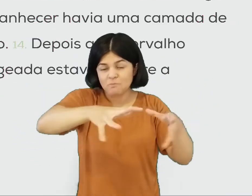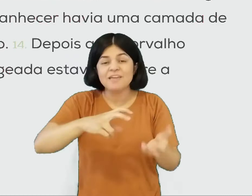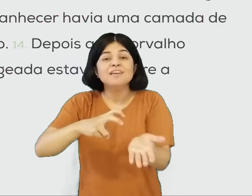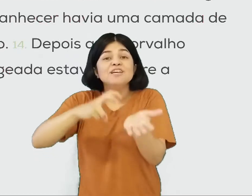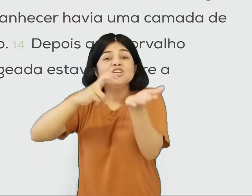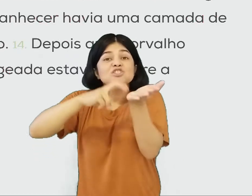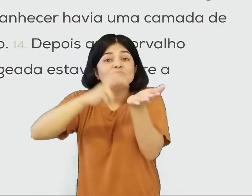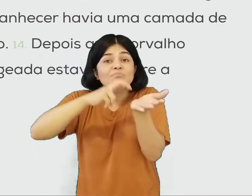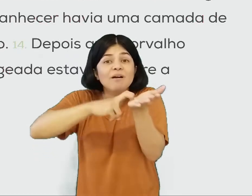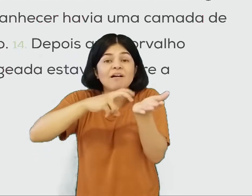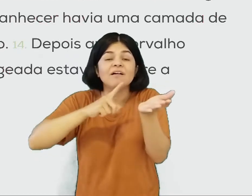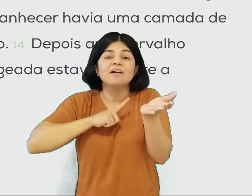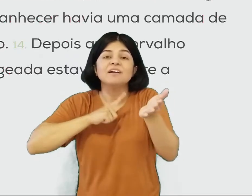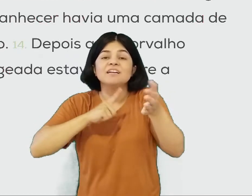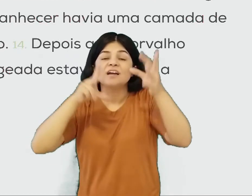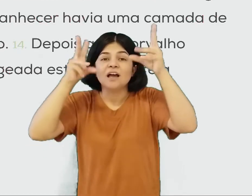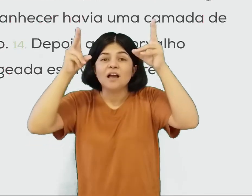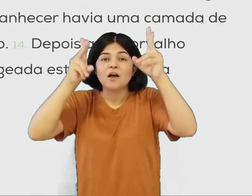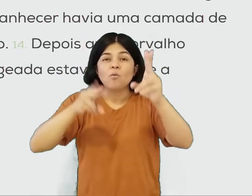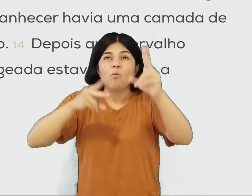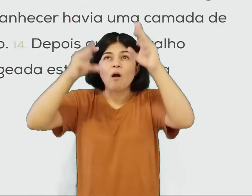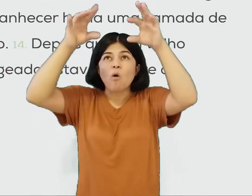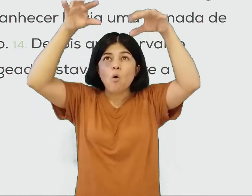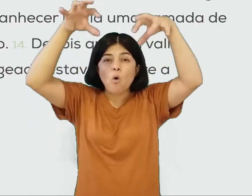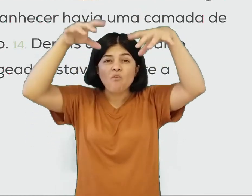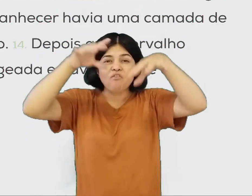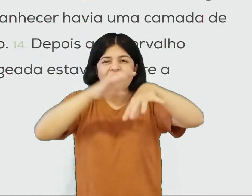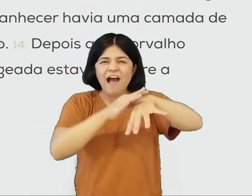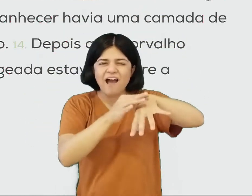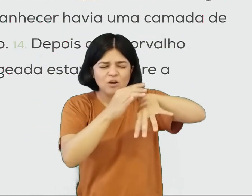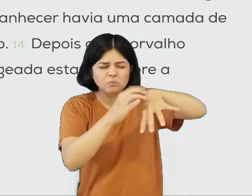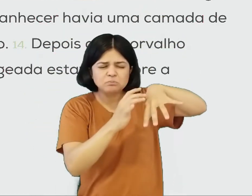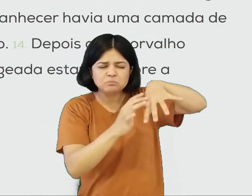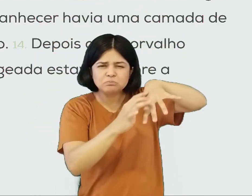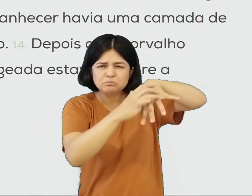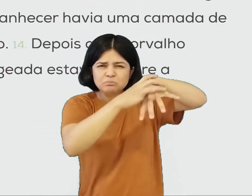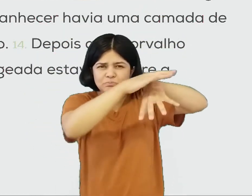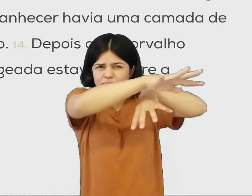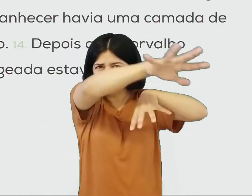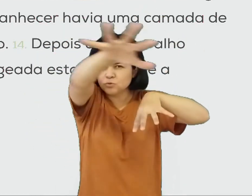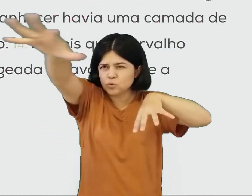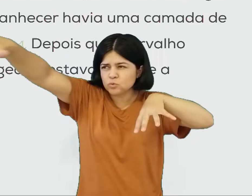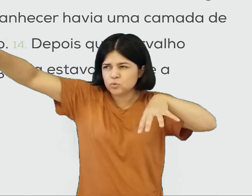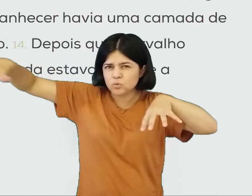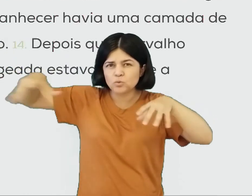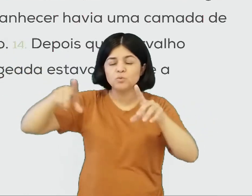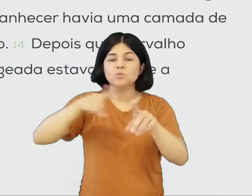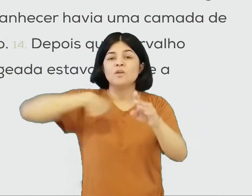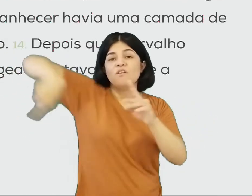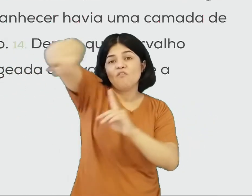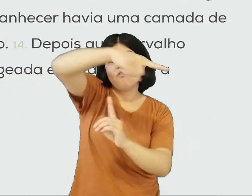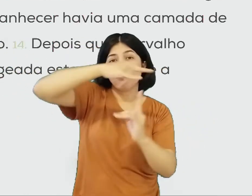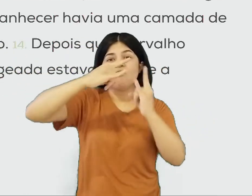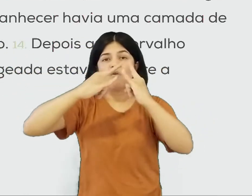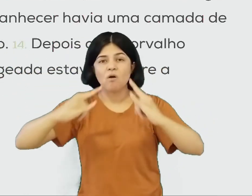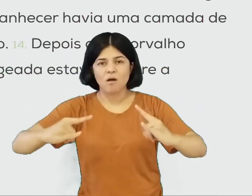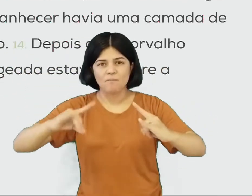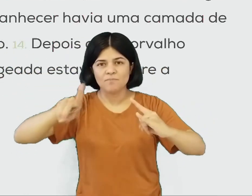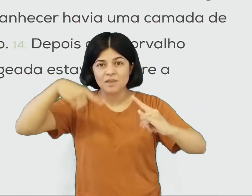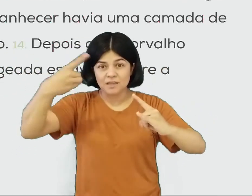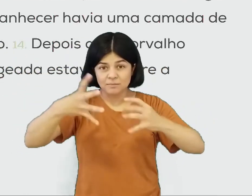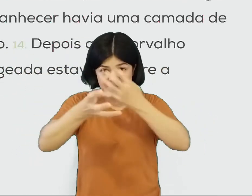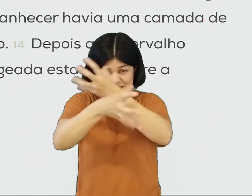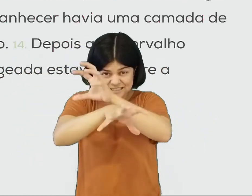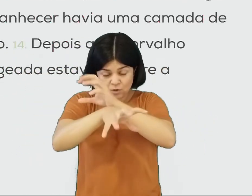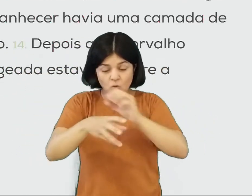uma camada de orvalho ao redor do acampamento. Depois que o orvalho secou, flocos finos,